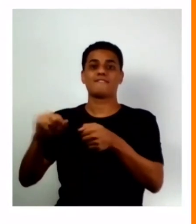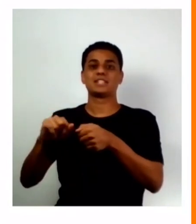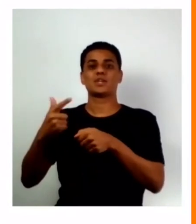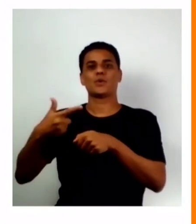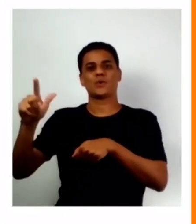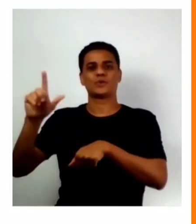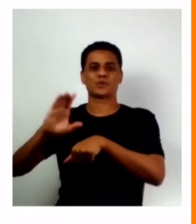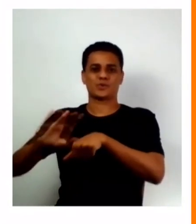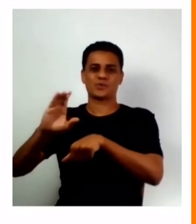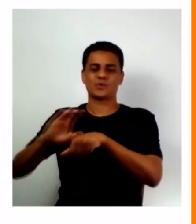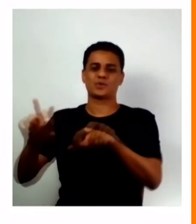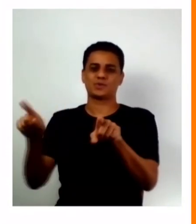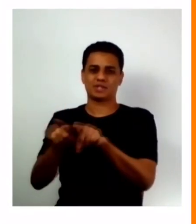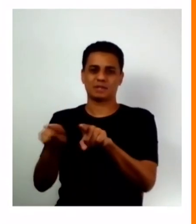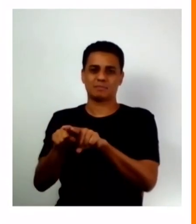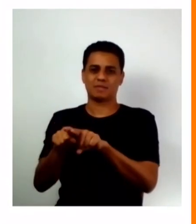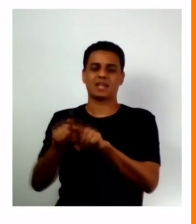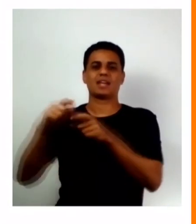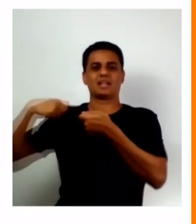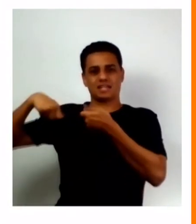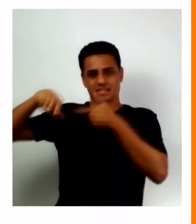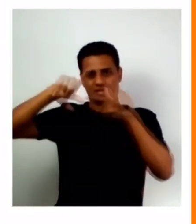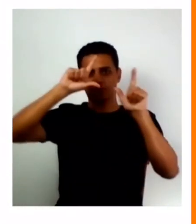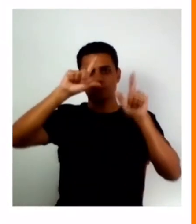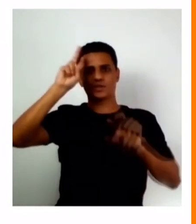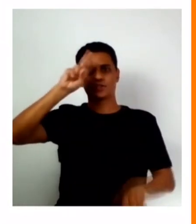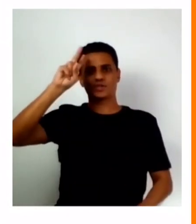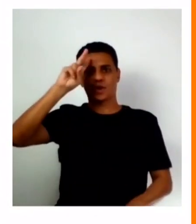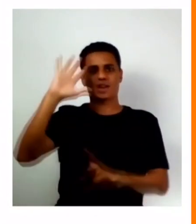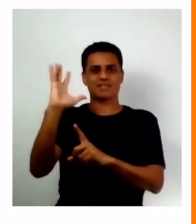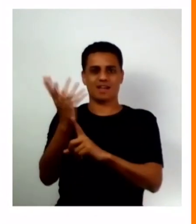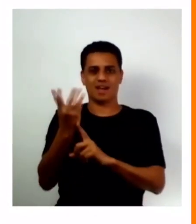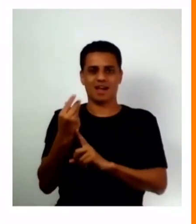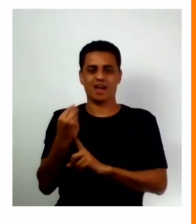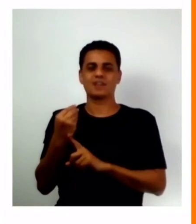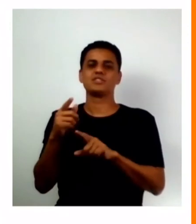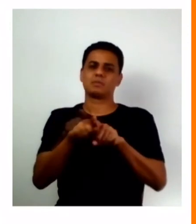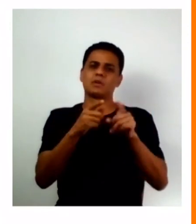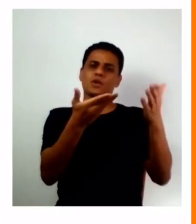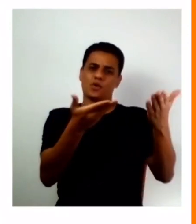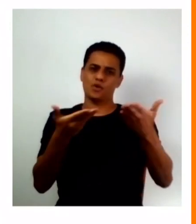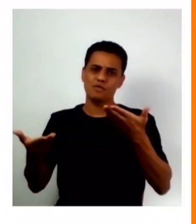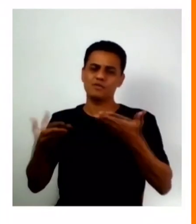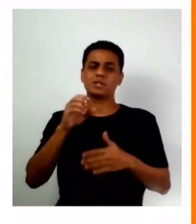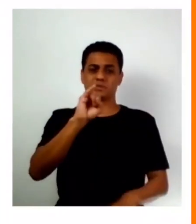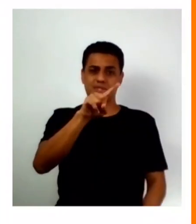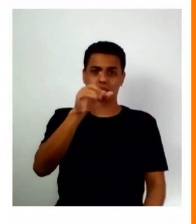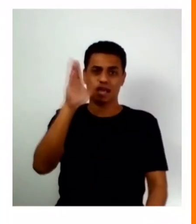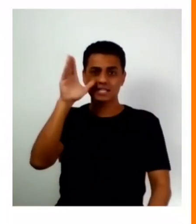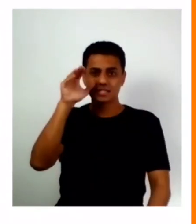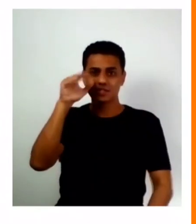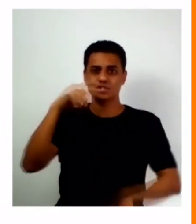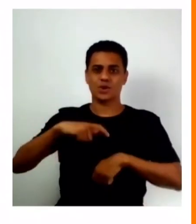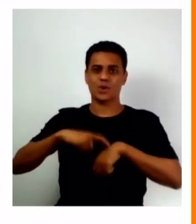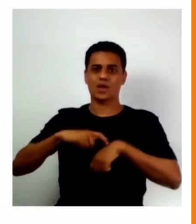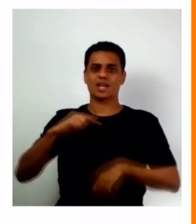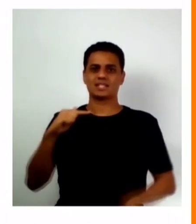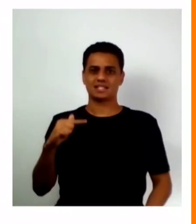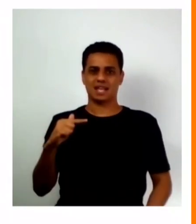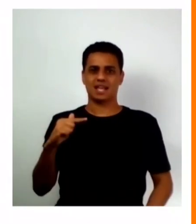Itaú Cultural de História da Arte. Eu já aproveito e faço convite também, para quem quiser acompanhar, a partir das sete horas no YouTube,